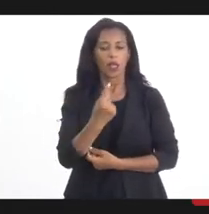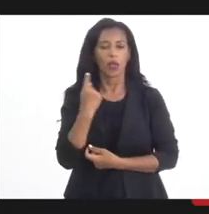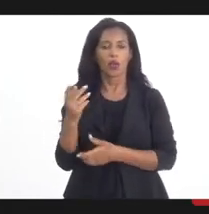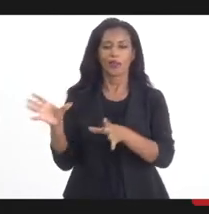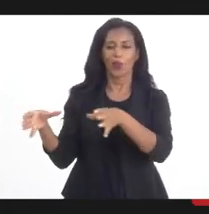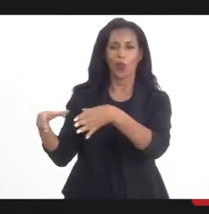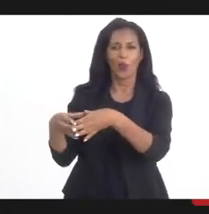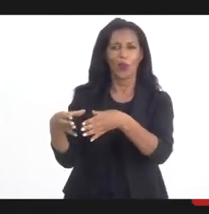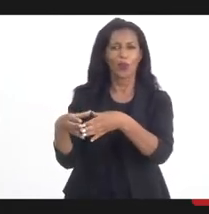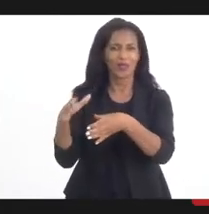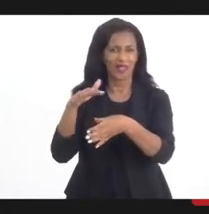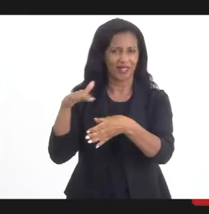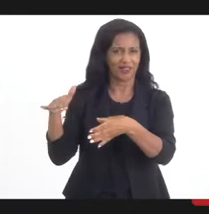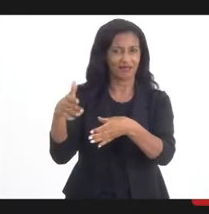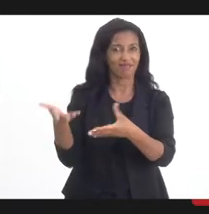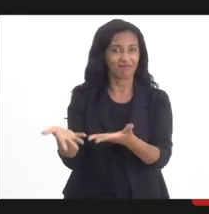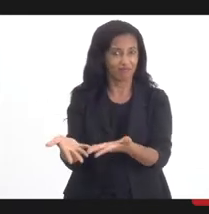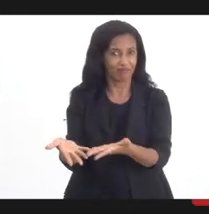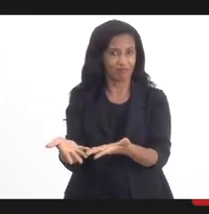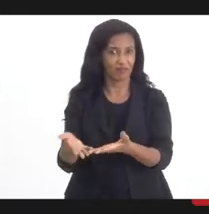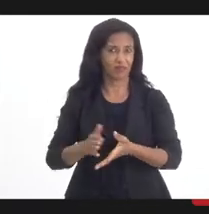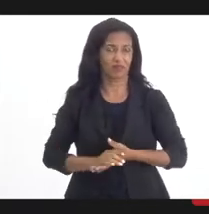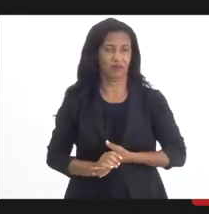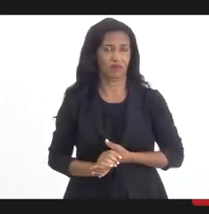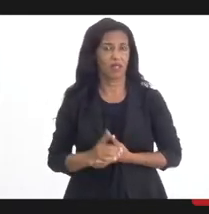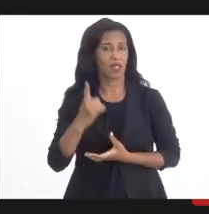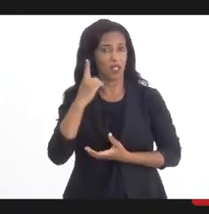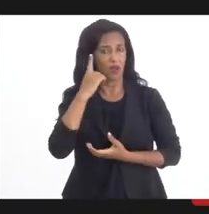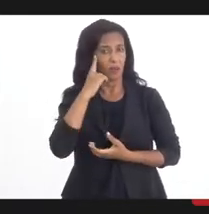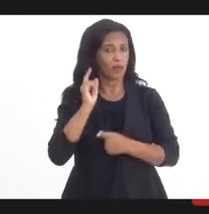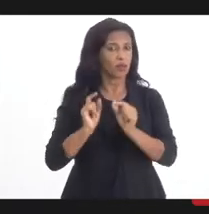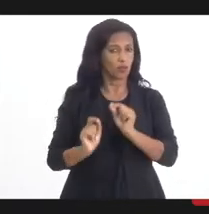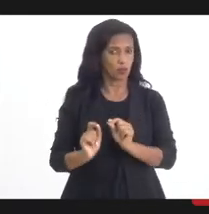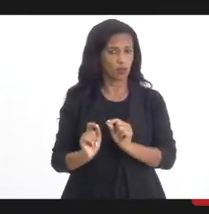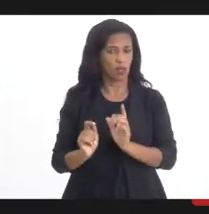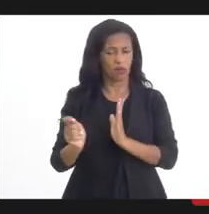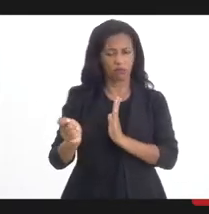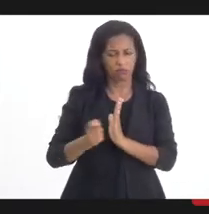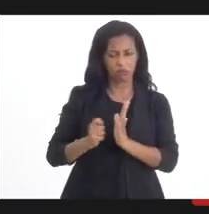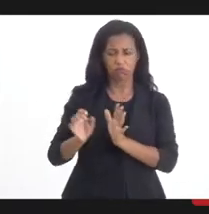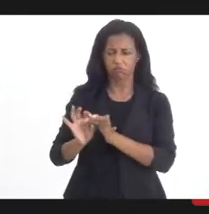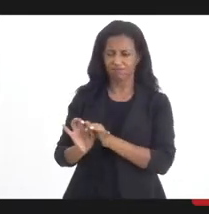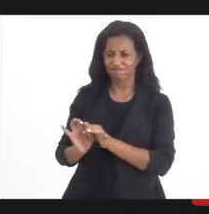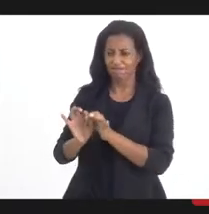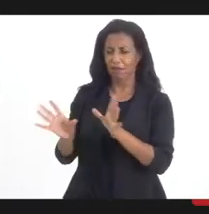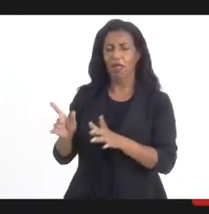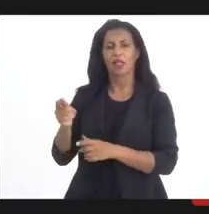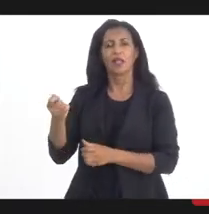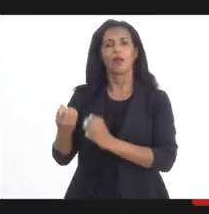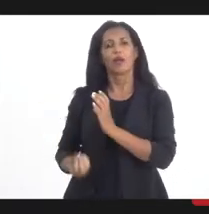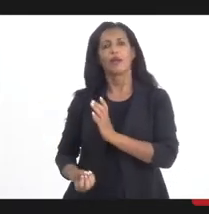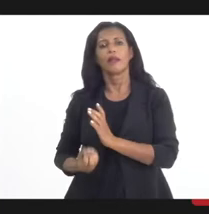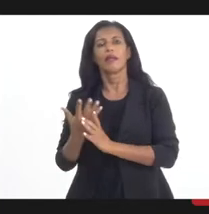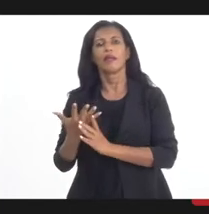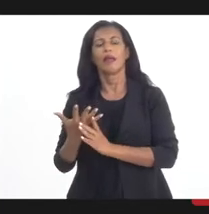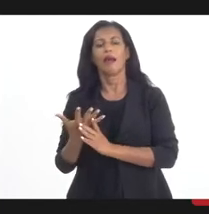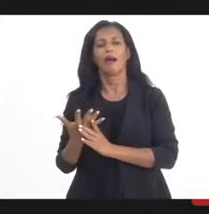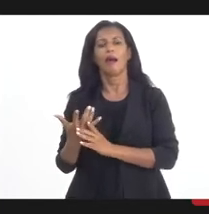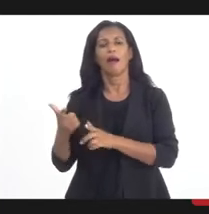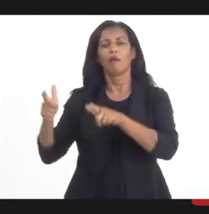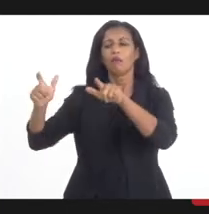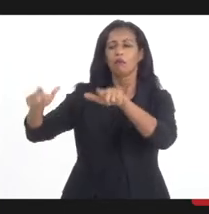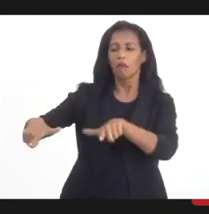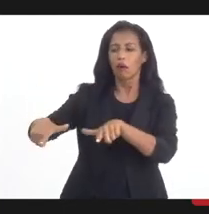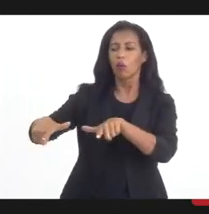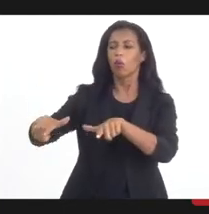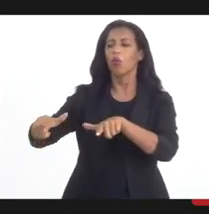comunidade. Então, o que eu penso é o seguinte: a autonomia tem que ser feita, nós temos que melhorar, criar uma outra região para que ela